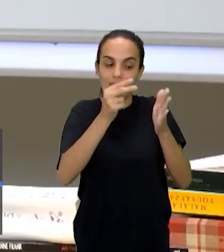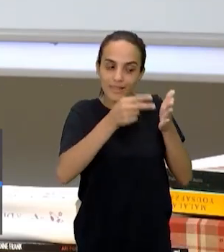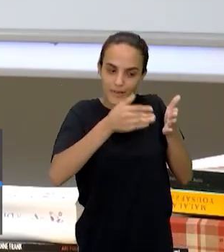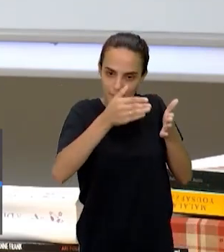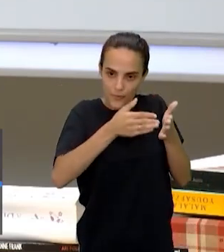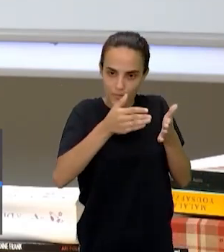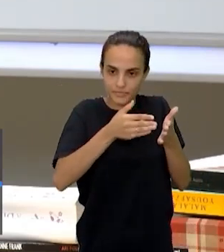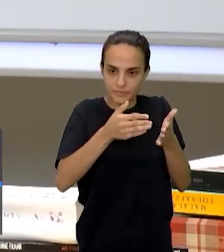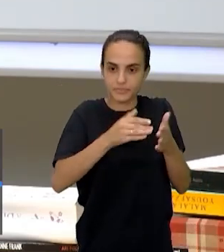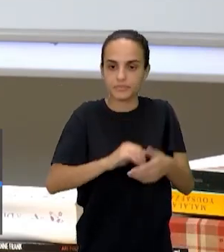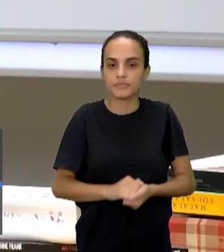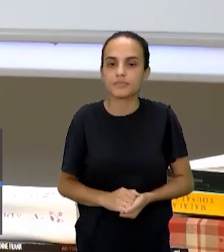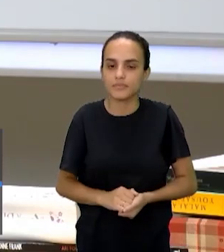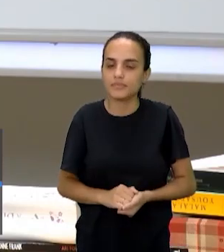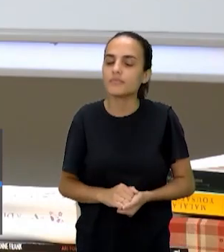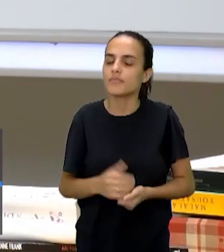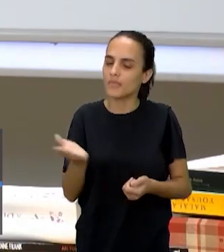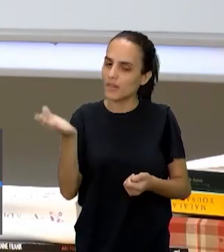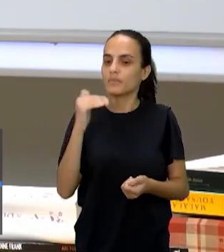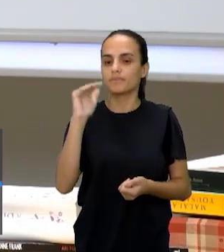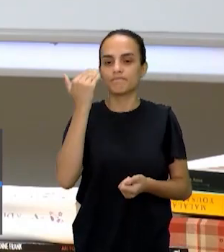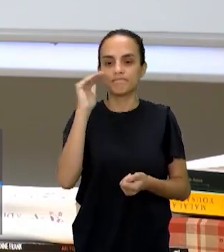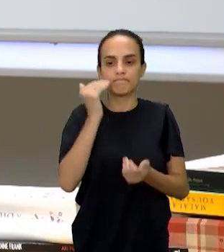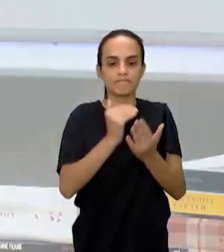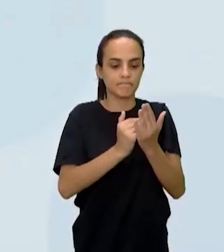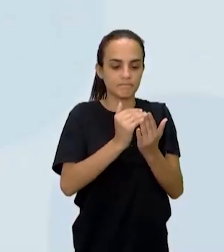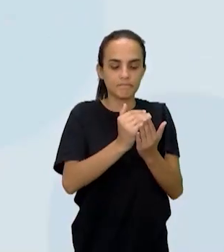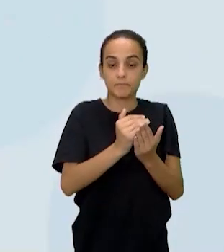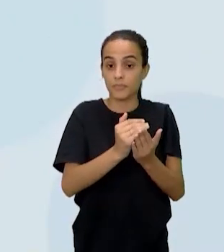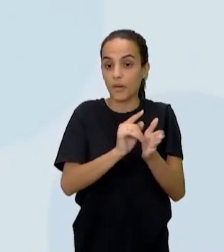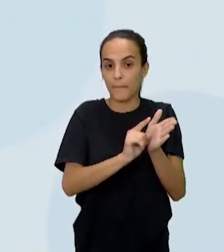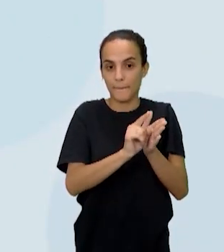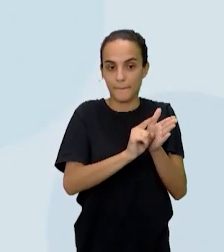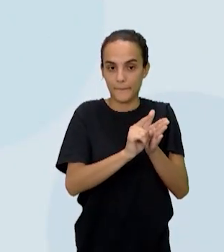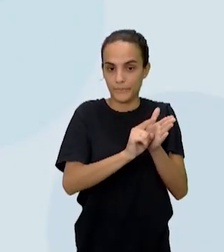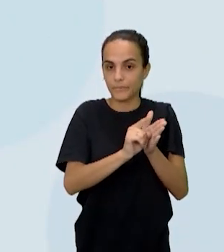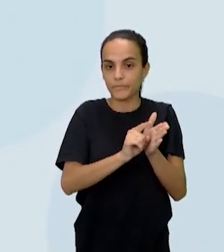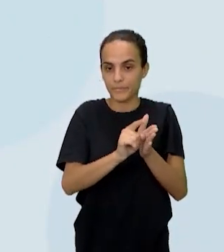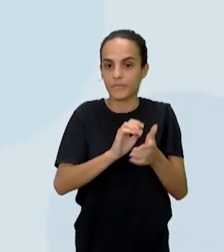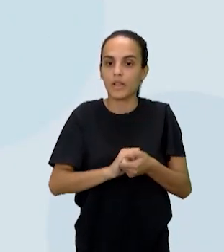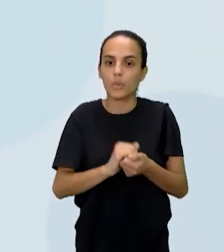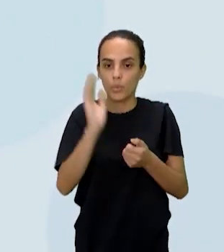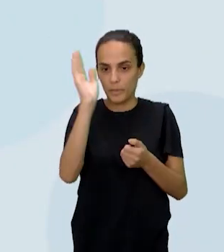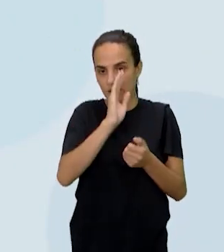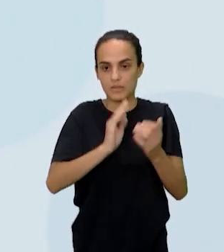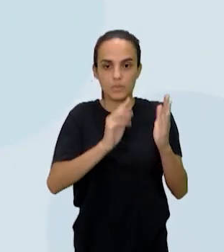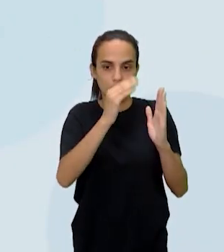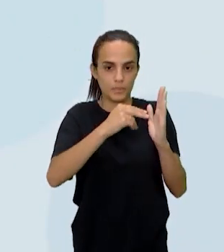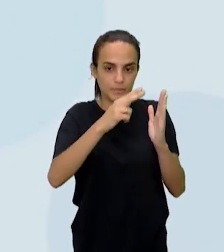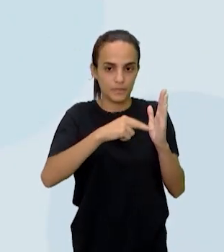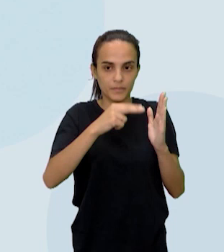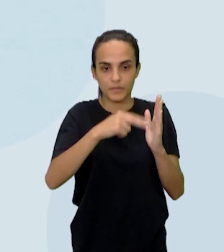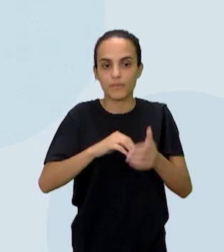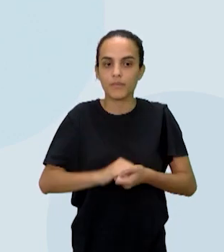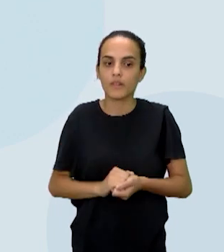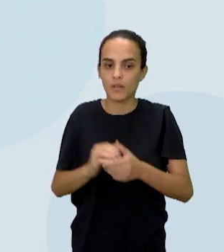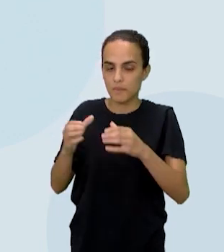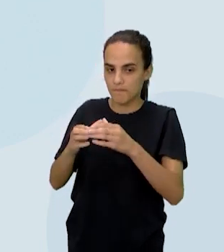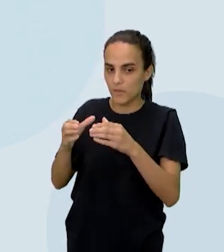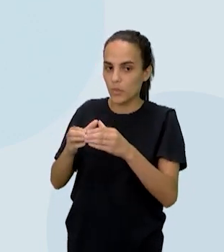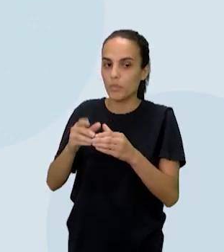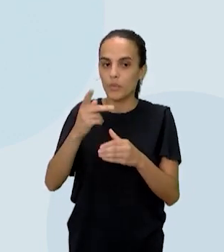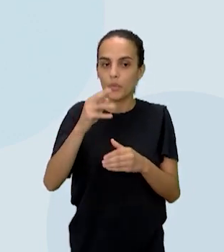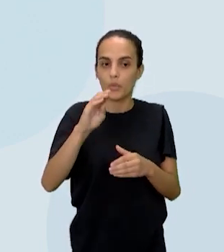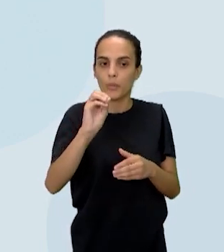de livro. Então, vamos entender um pouquinho lá. Segundo a pesquisa Retratos da Leitura no Brasil, feita pelo Instituto